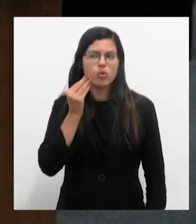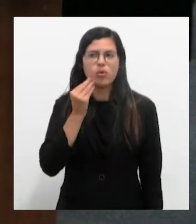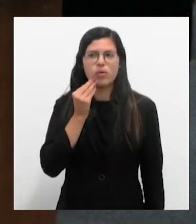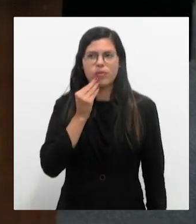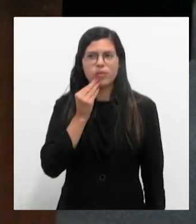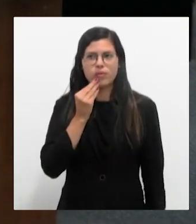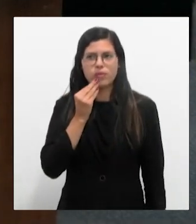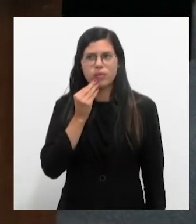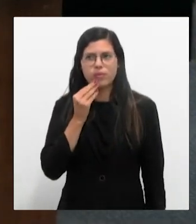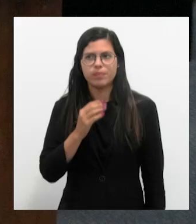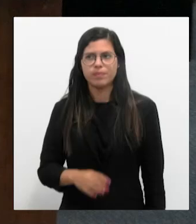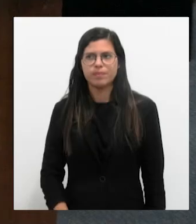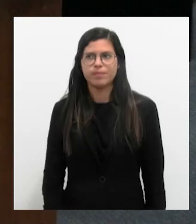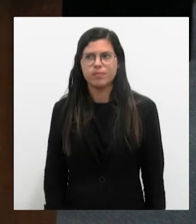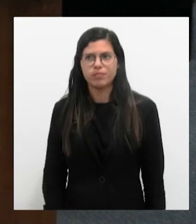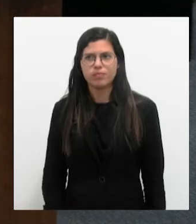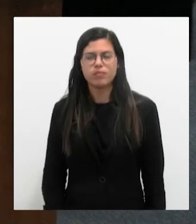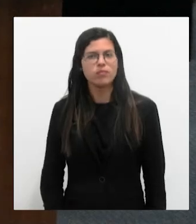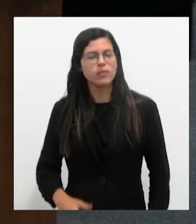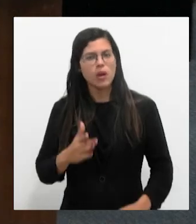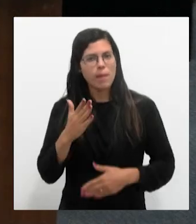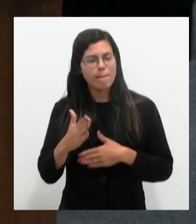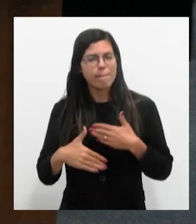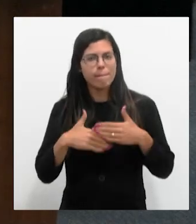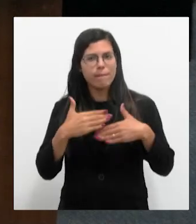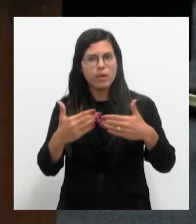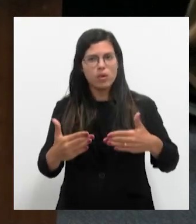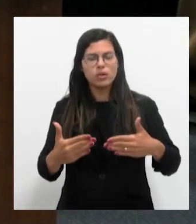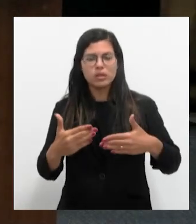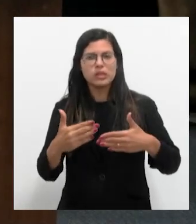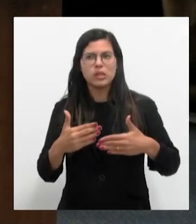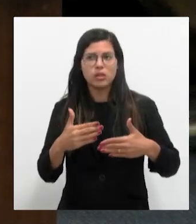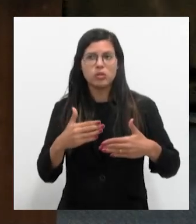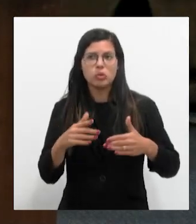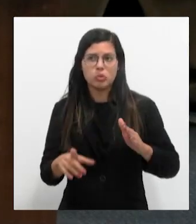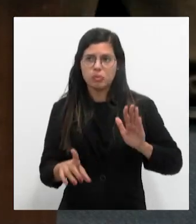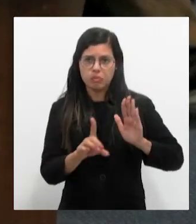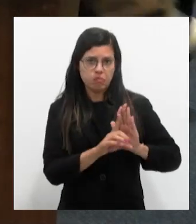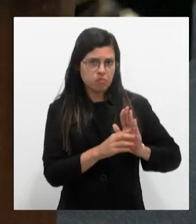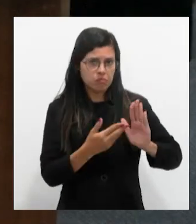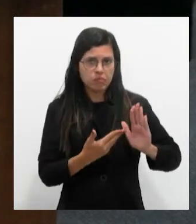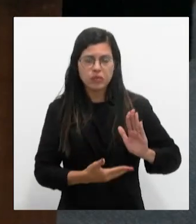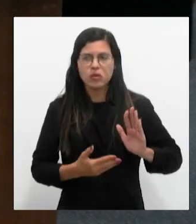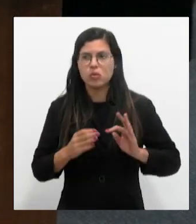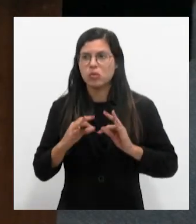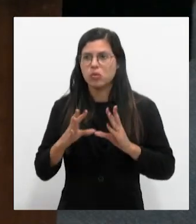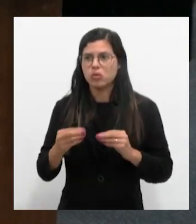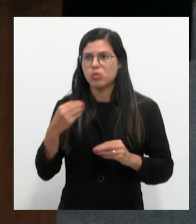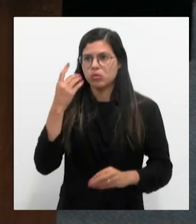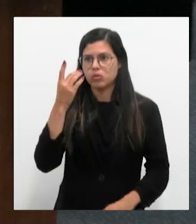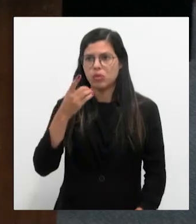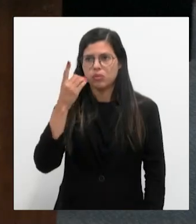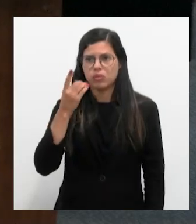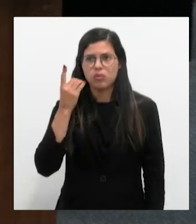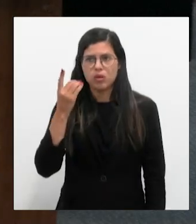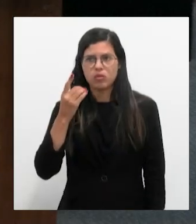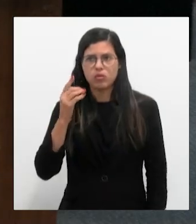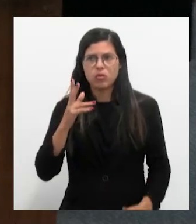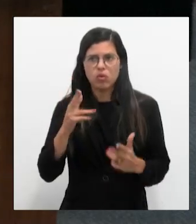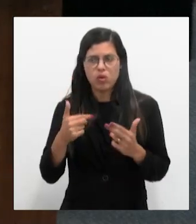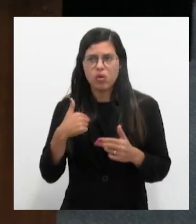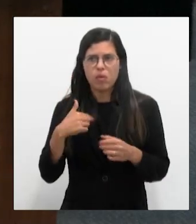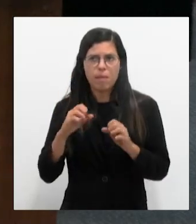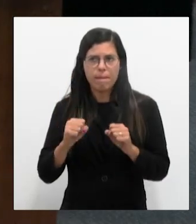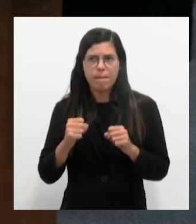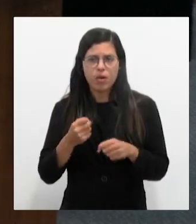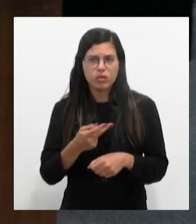e ainda digo mais, é um processo totalmente legal e todos os deputados, assim como eu, podem dar suas premiações